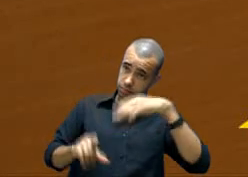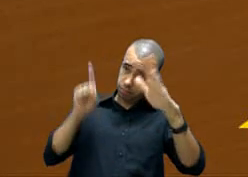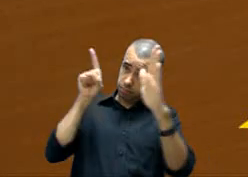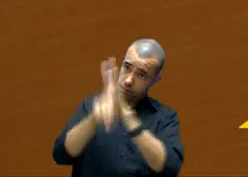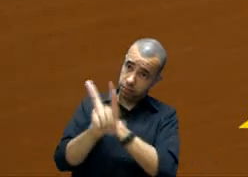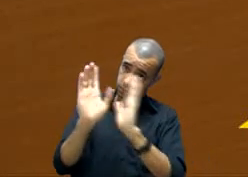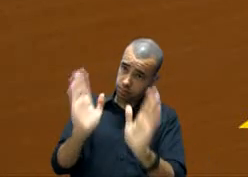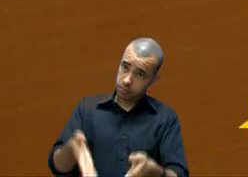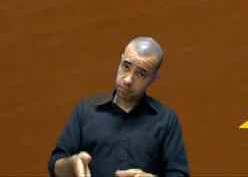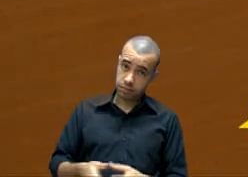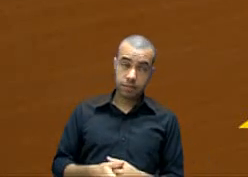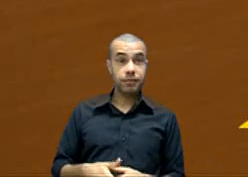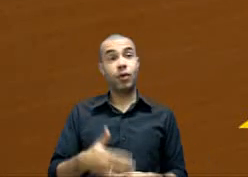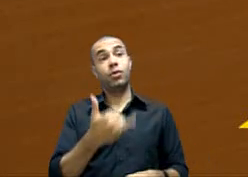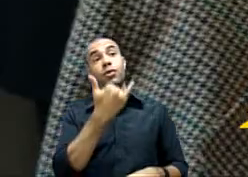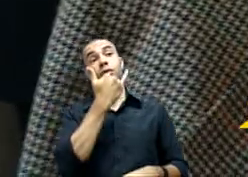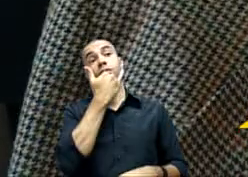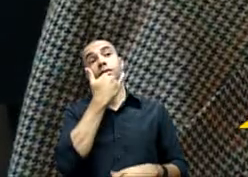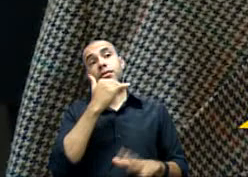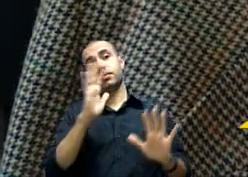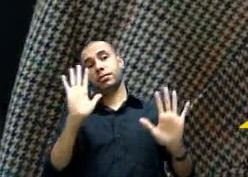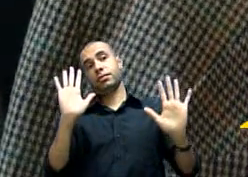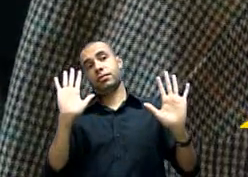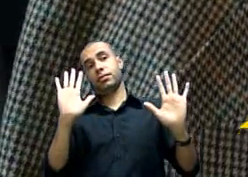Não, tá bom, desculpe. Não, só estou lembrando.